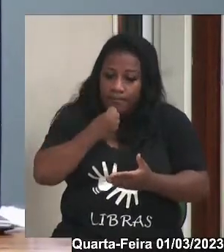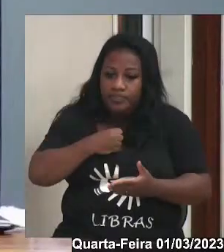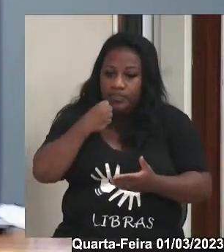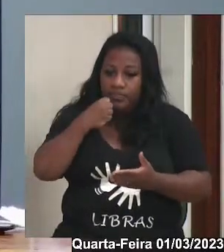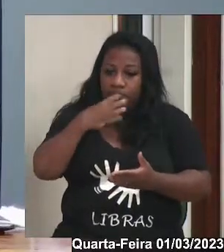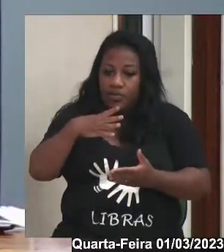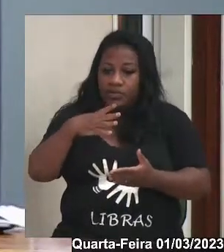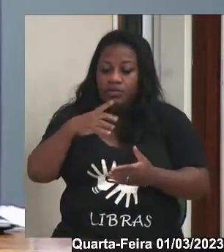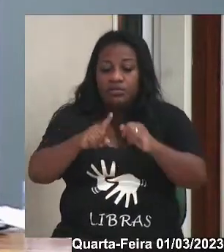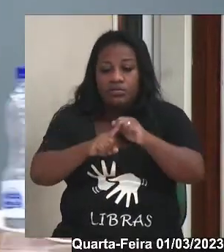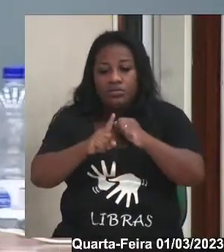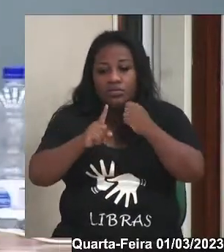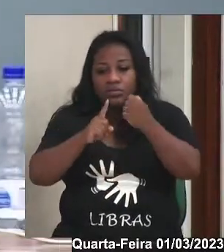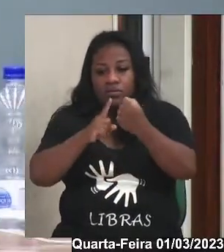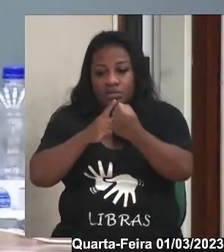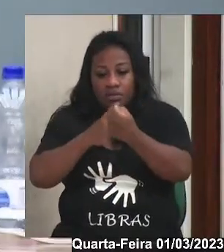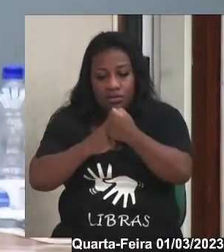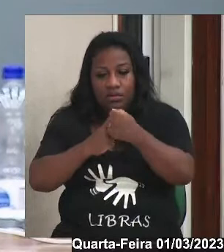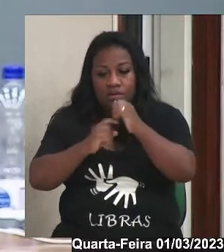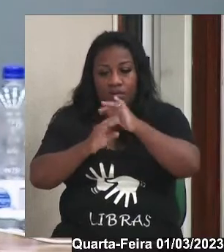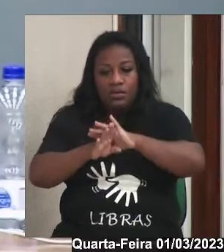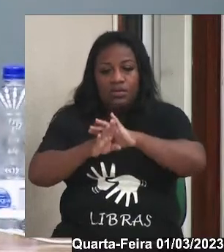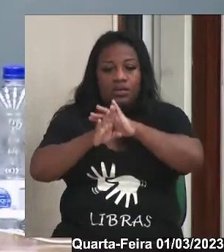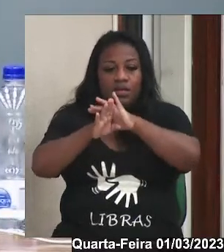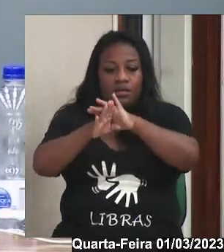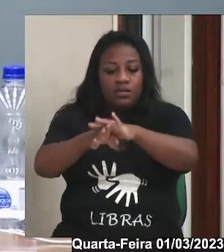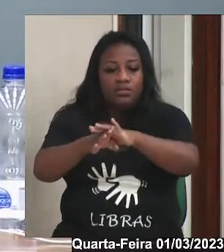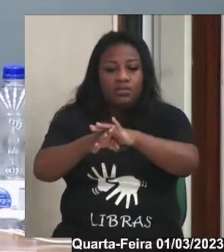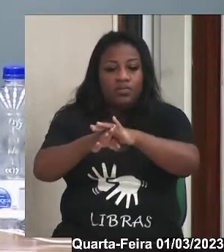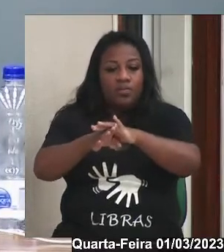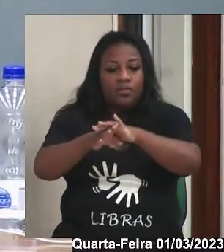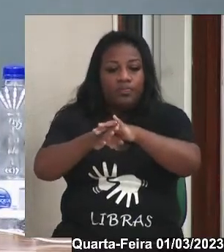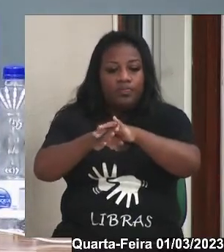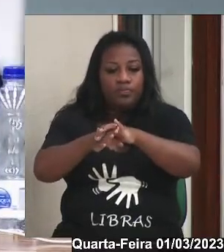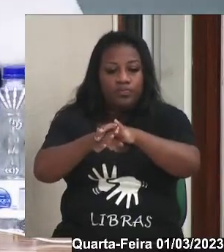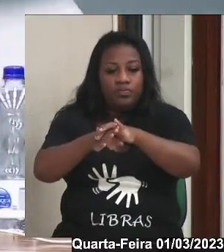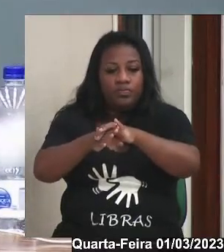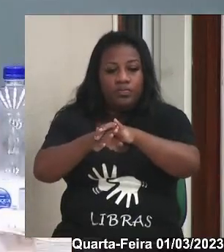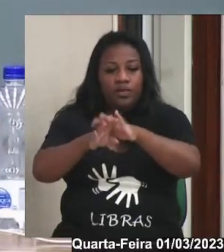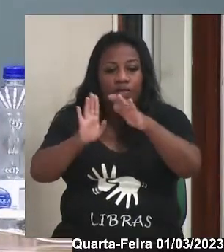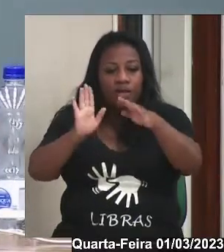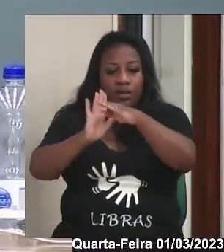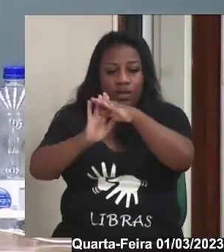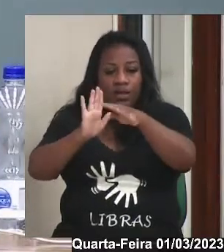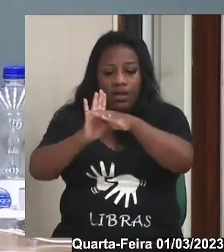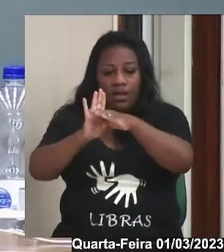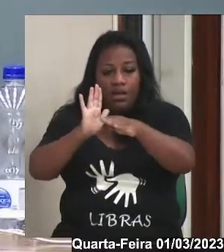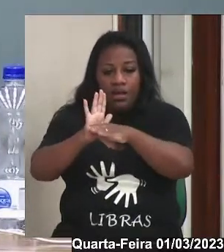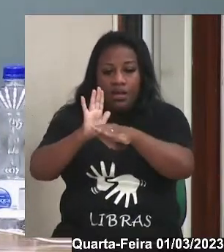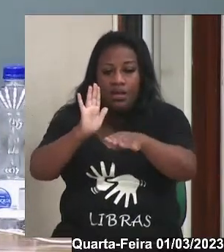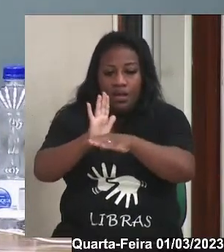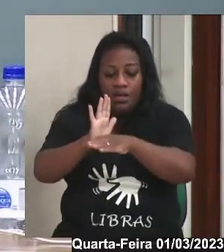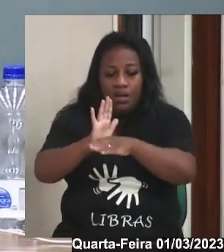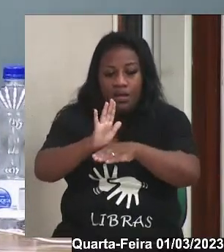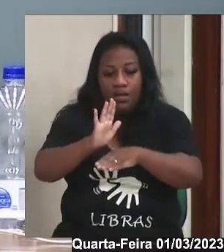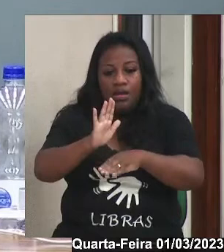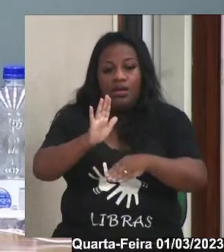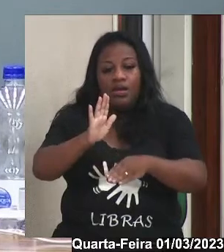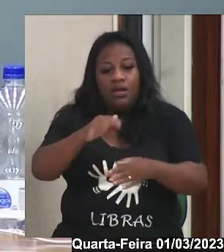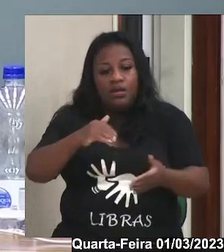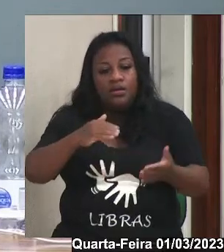como pelo trabalho social que realiza auxiliando as famílias mais carentes. Presidente. O projeto de decreto legislativo